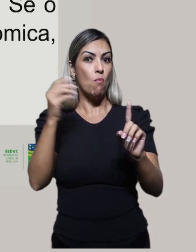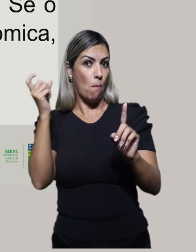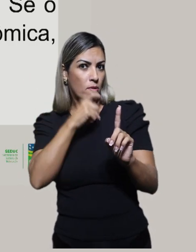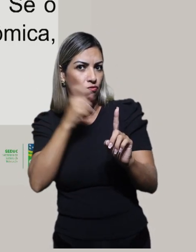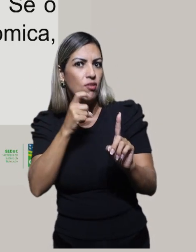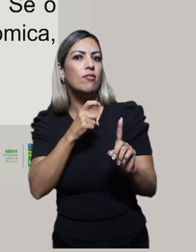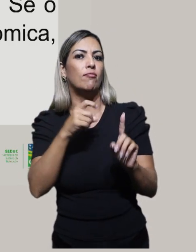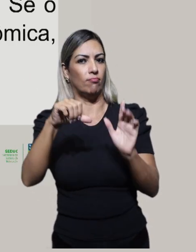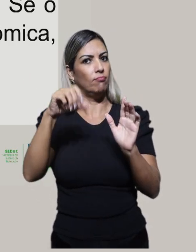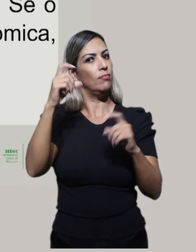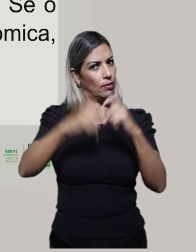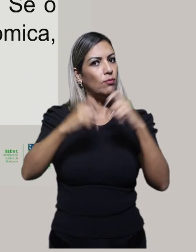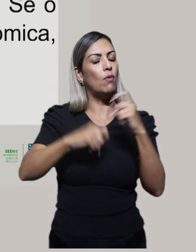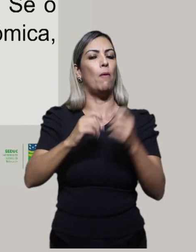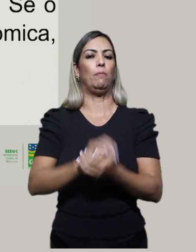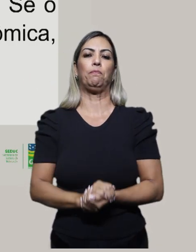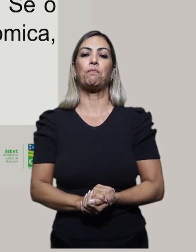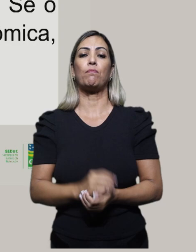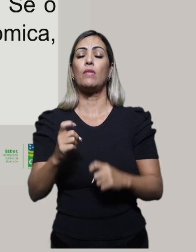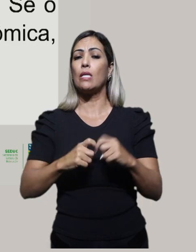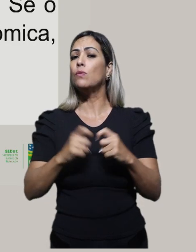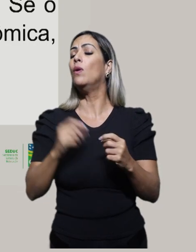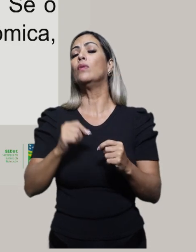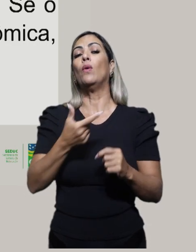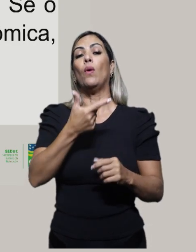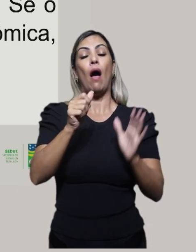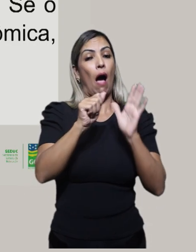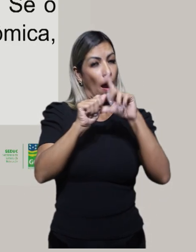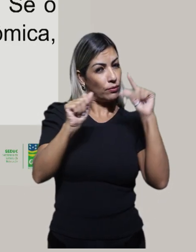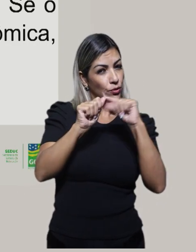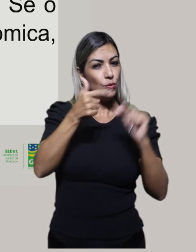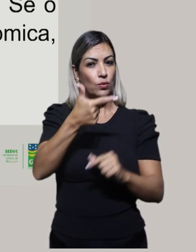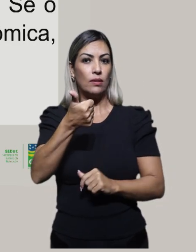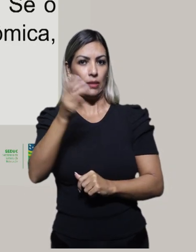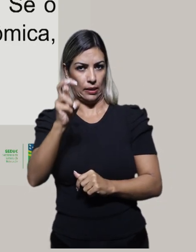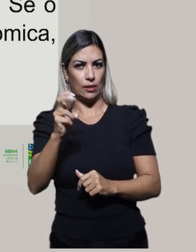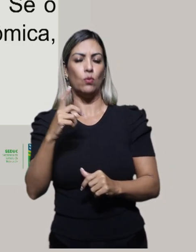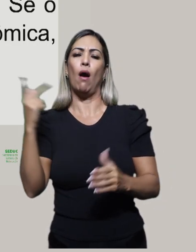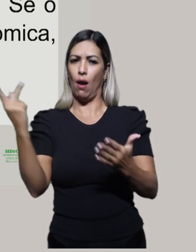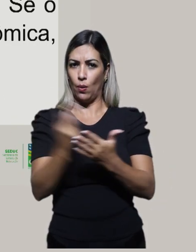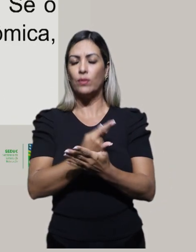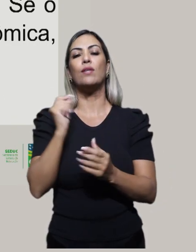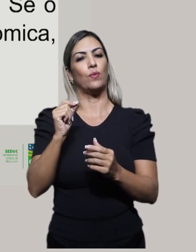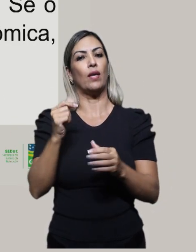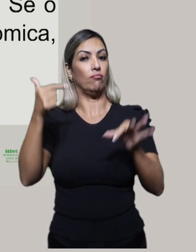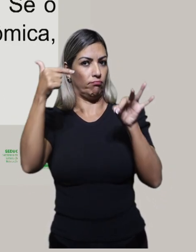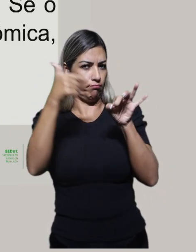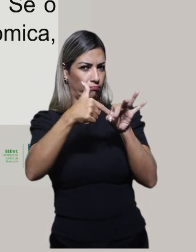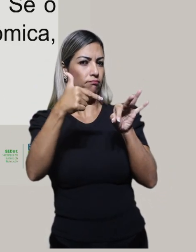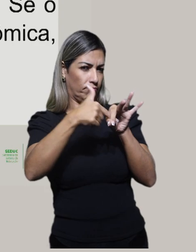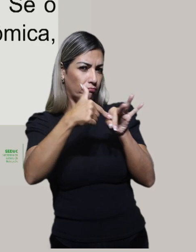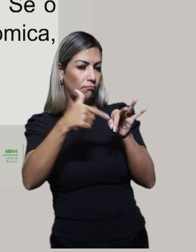crime do artigo 215. Ter conjunção carnal. Conjunção carnal nós já sabemos o